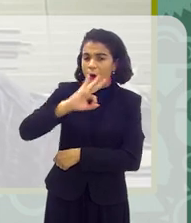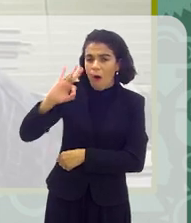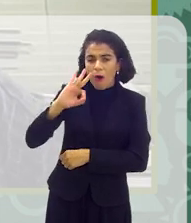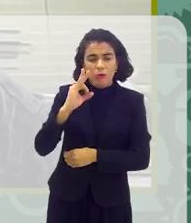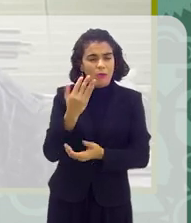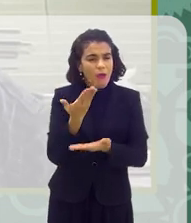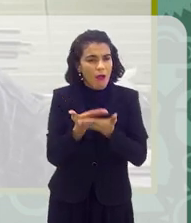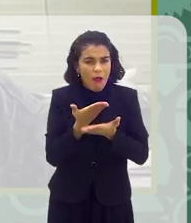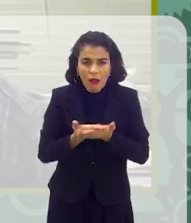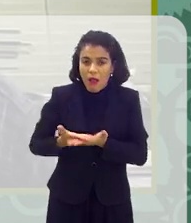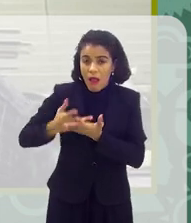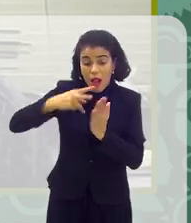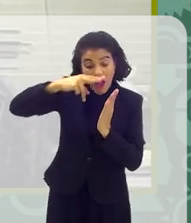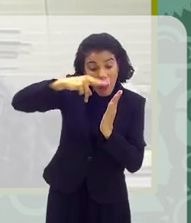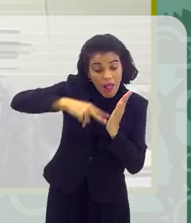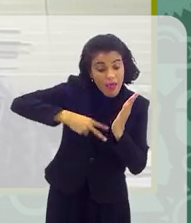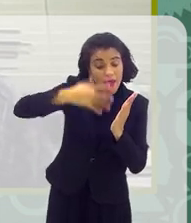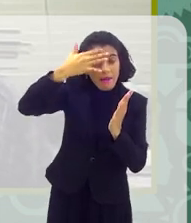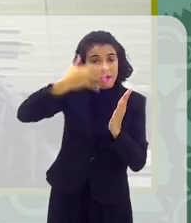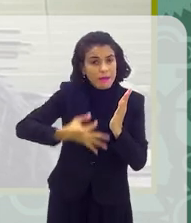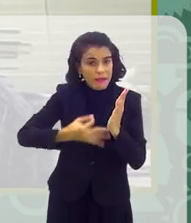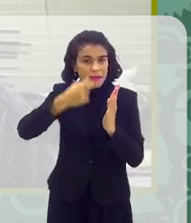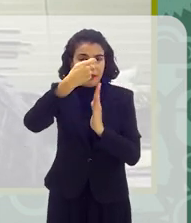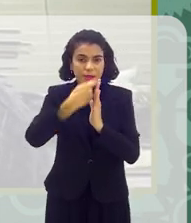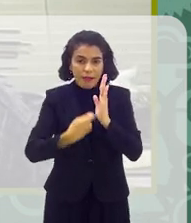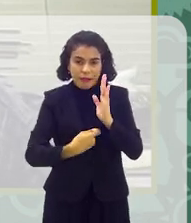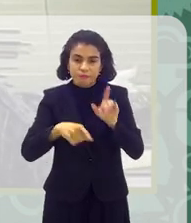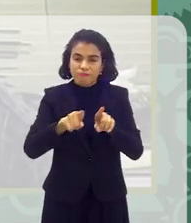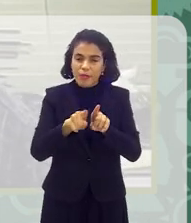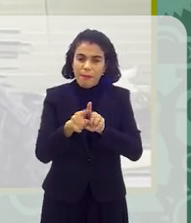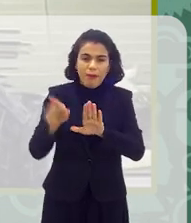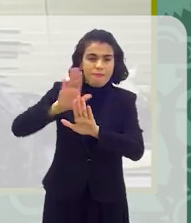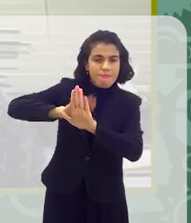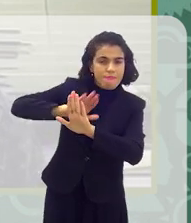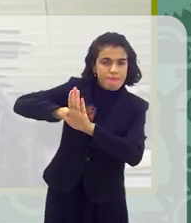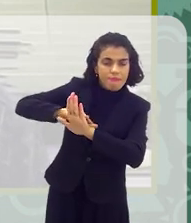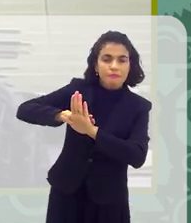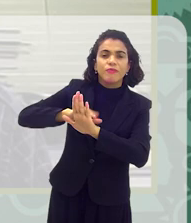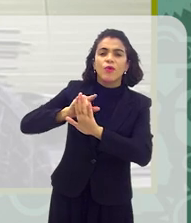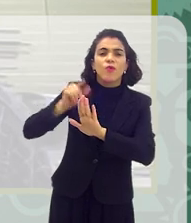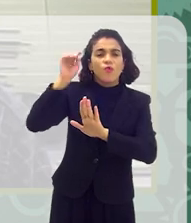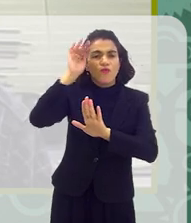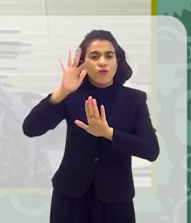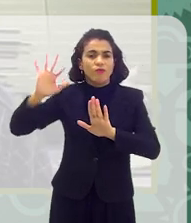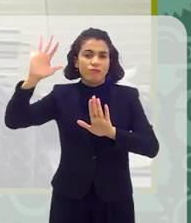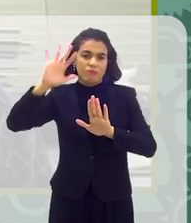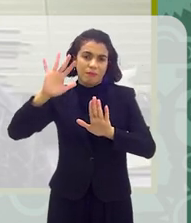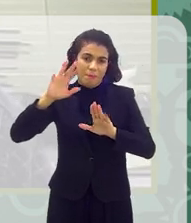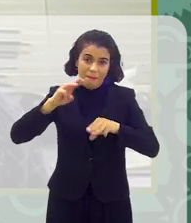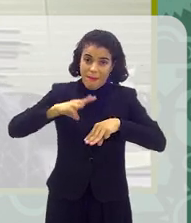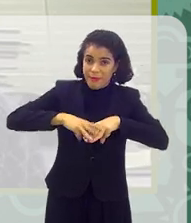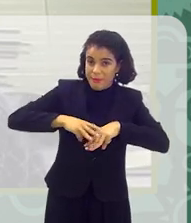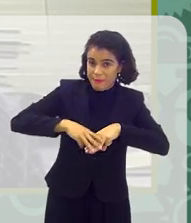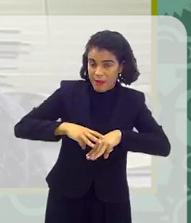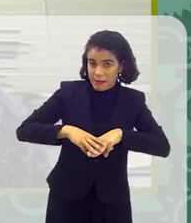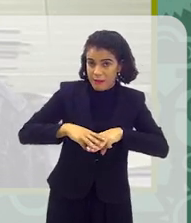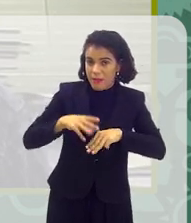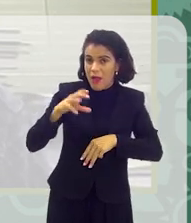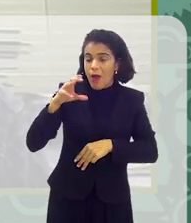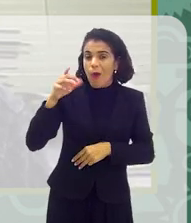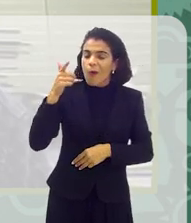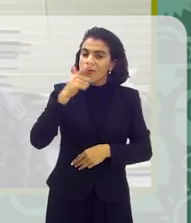serem bons alunos, aprenderem a ler e interpretar os textos, aprender os fundamentos por trás da matemática, para que vocês tenham chance de